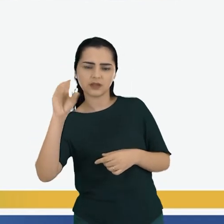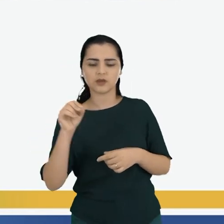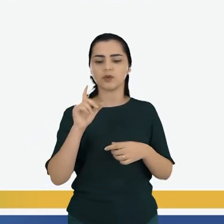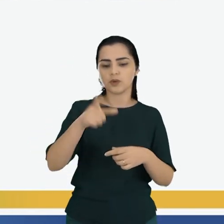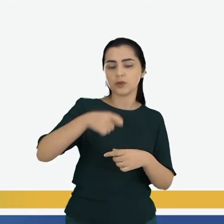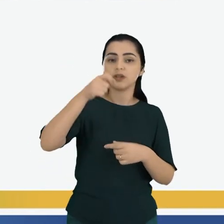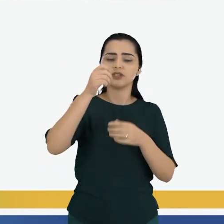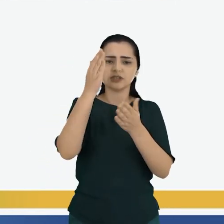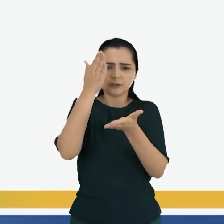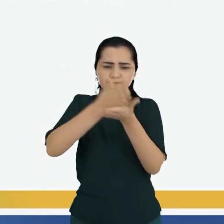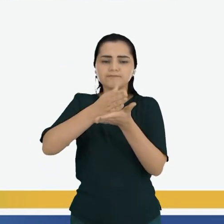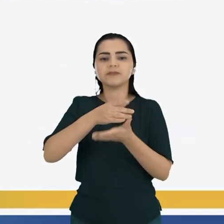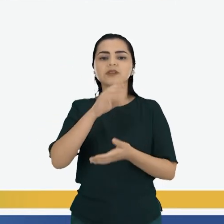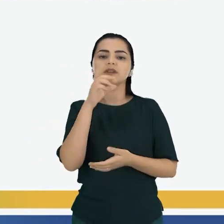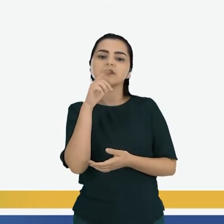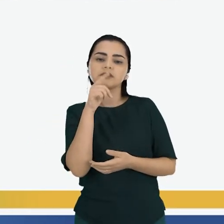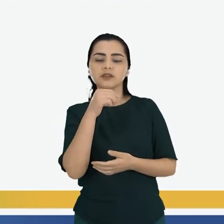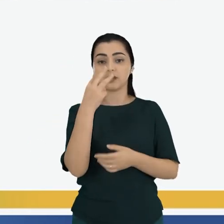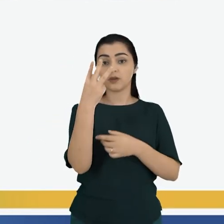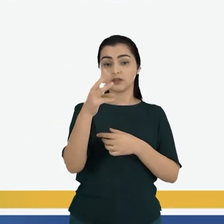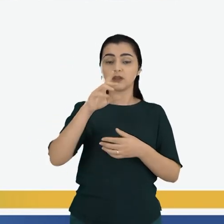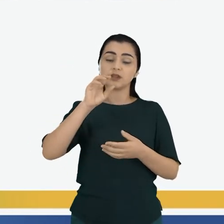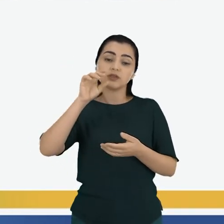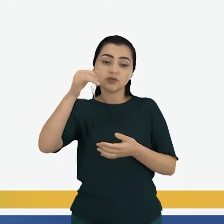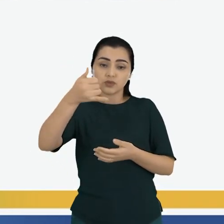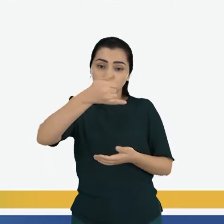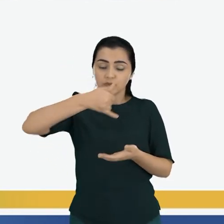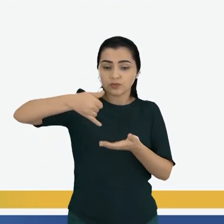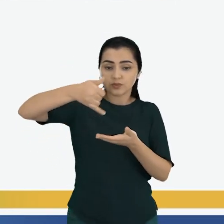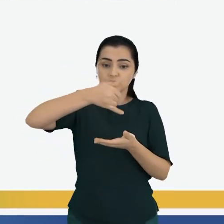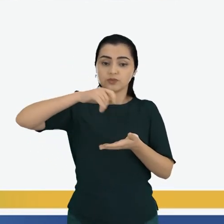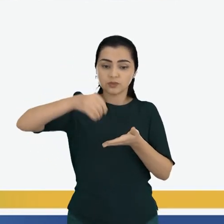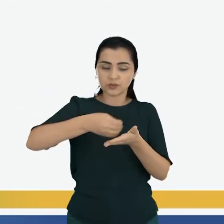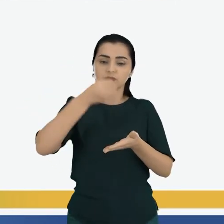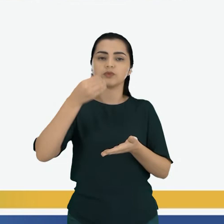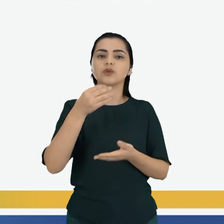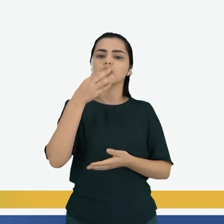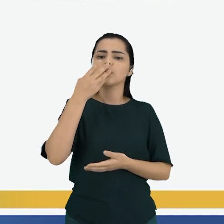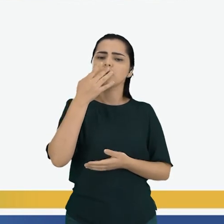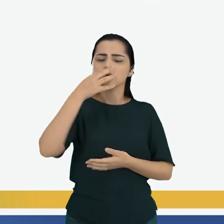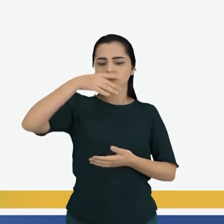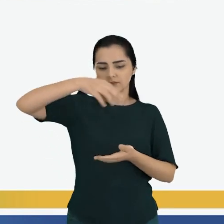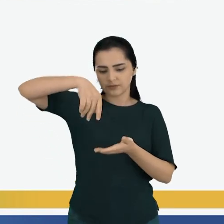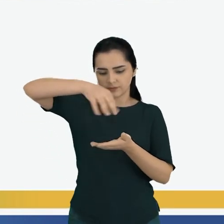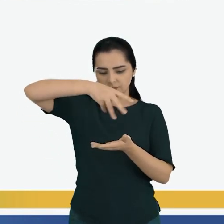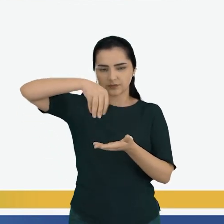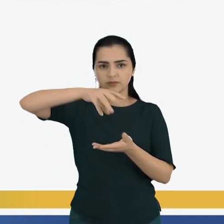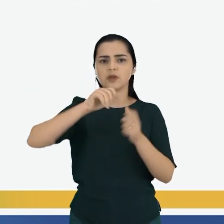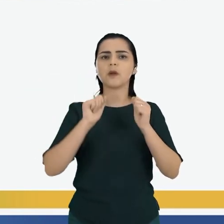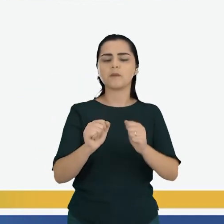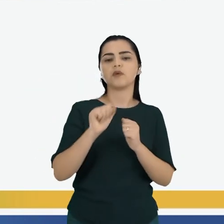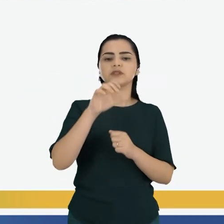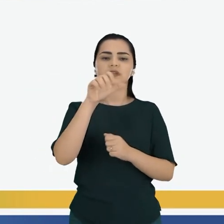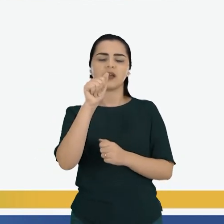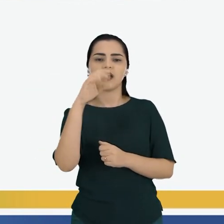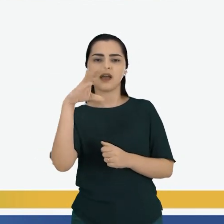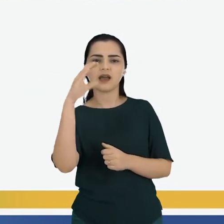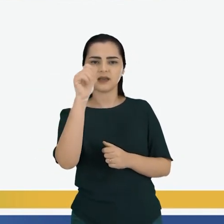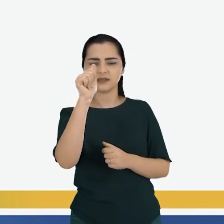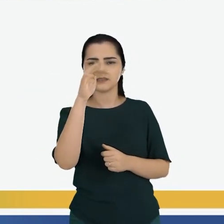de água, 3 colheres de sopa de óleo, corante alimentício, pode ser um açafrão, pode